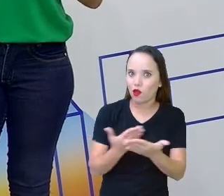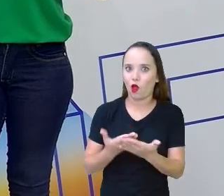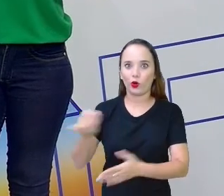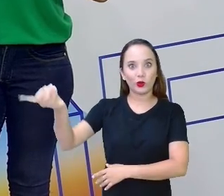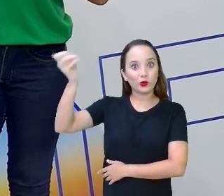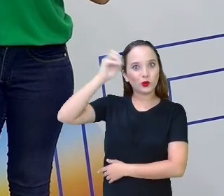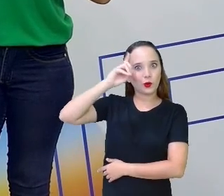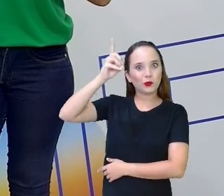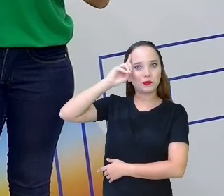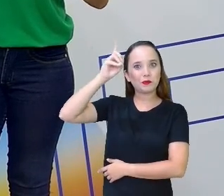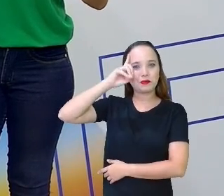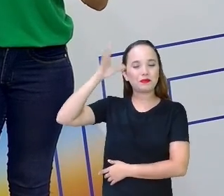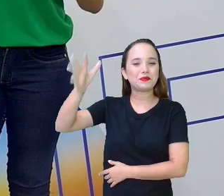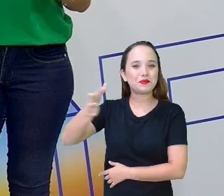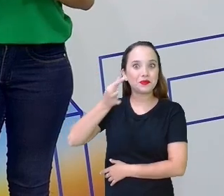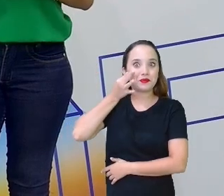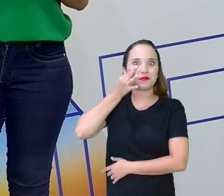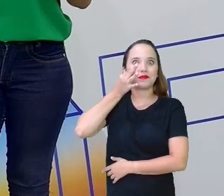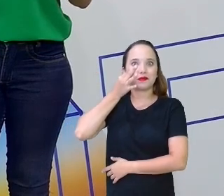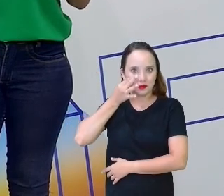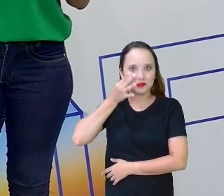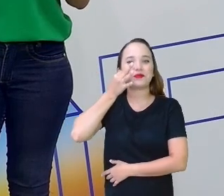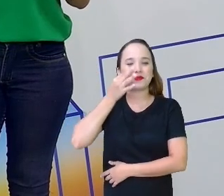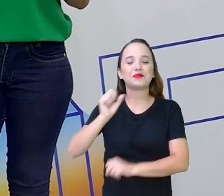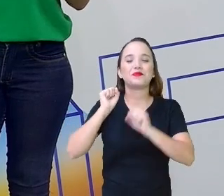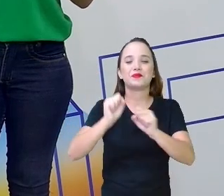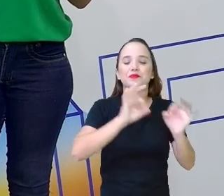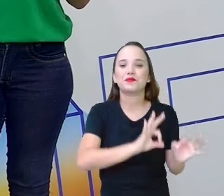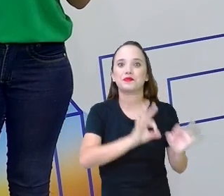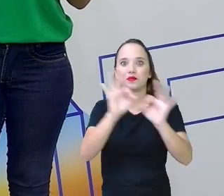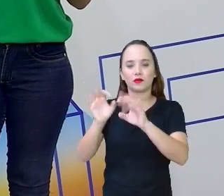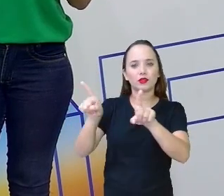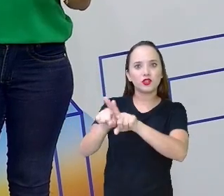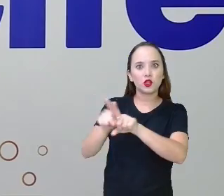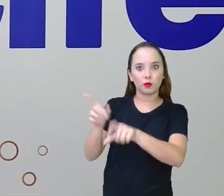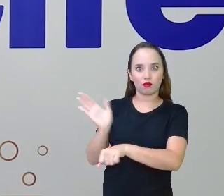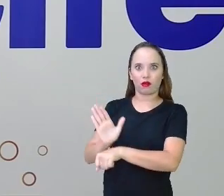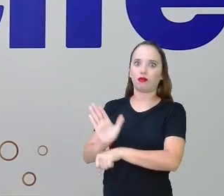todos os dias ao vivo. Vocês também podem acompanhar as reprises à tarde.